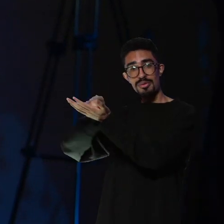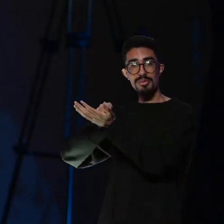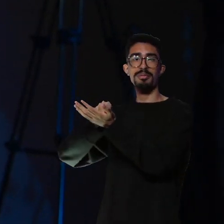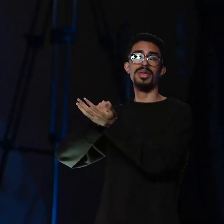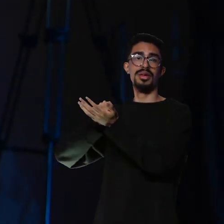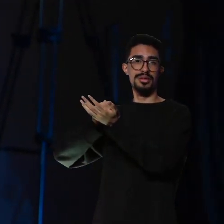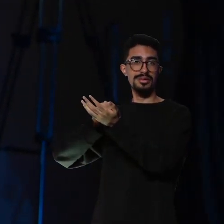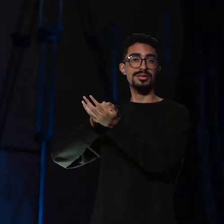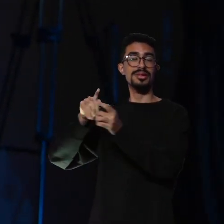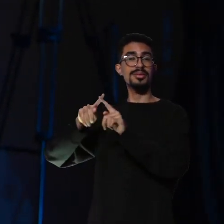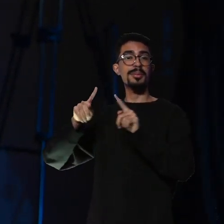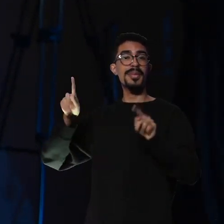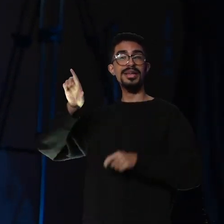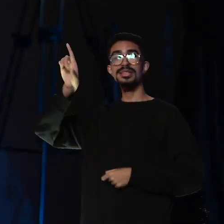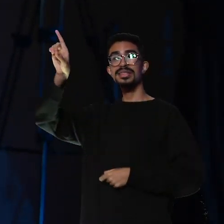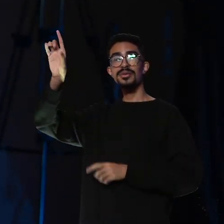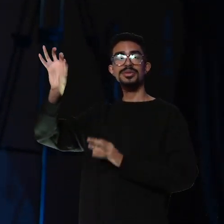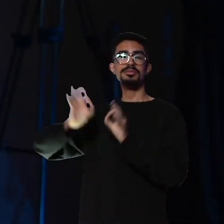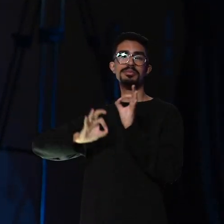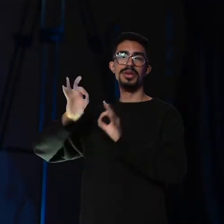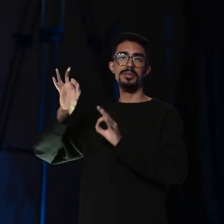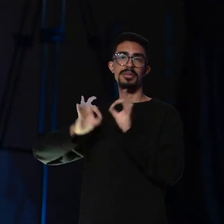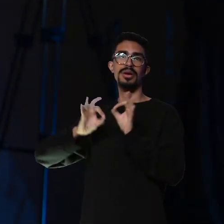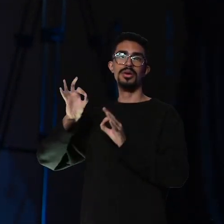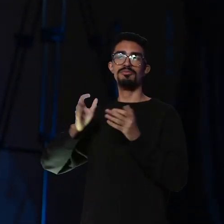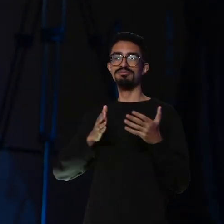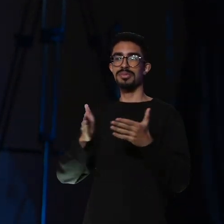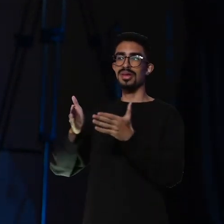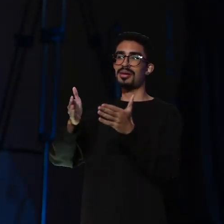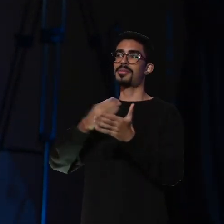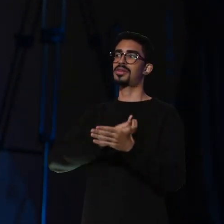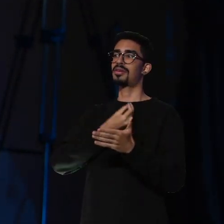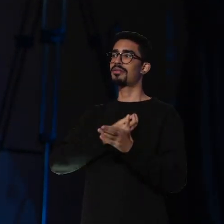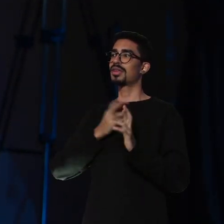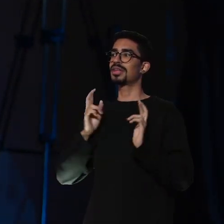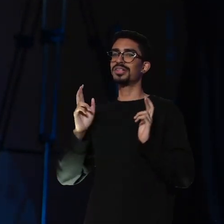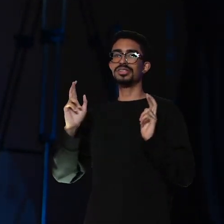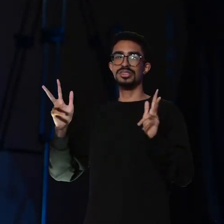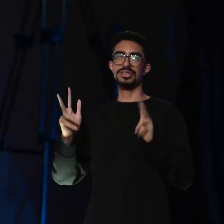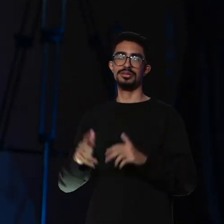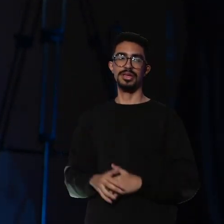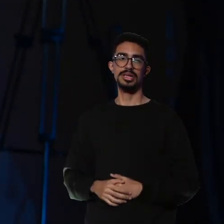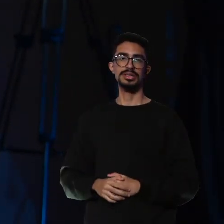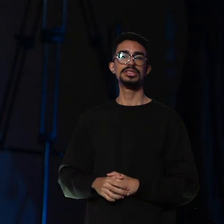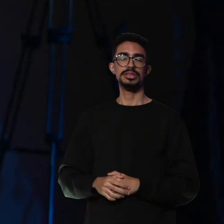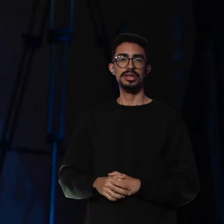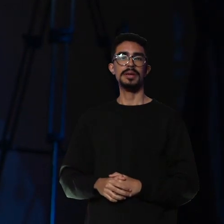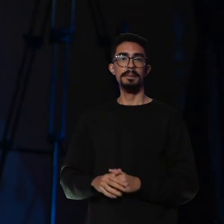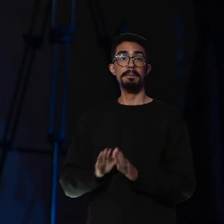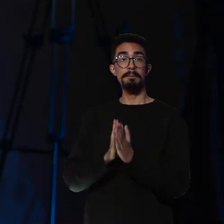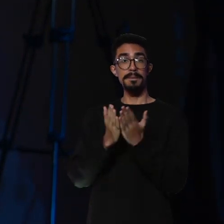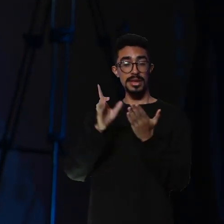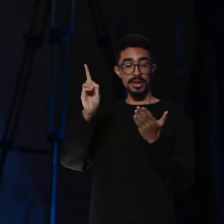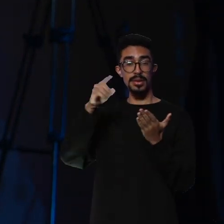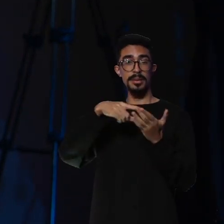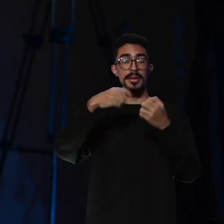um de nós. Por isso que vai falar, faça a obra de um evangelista ou anuncie as boas